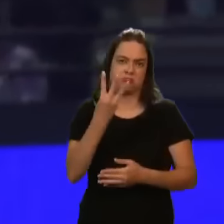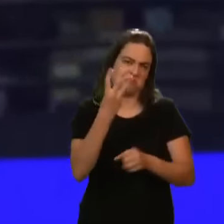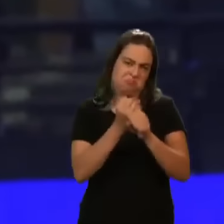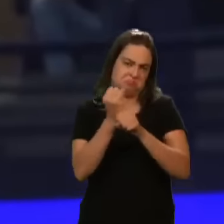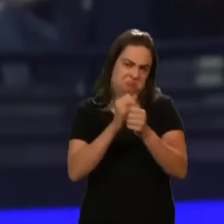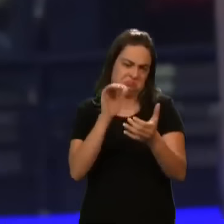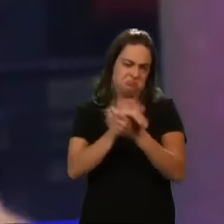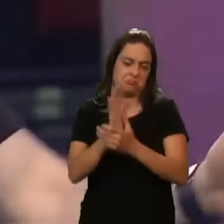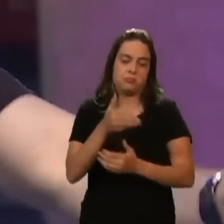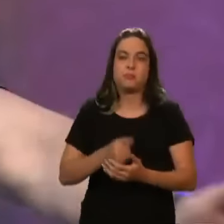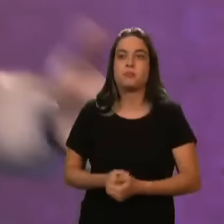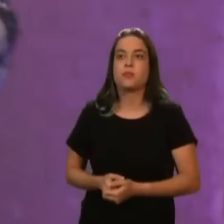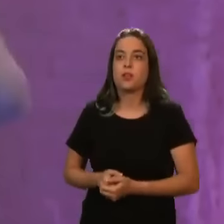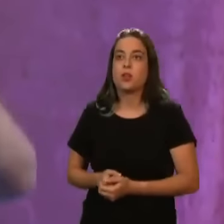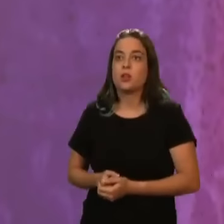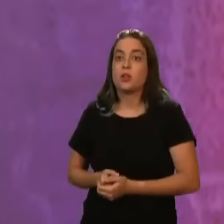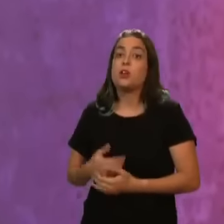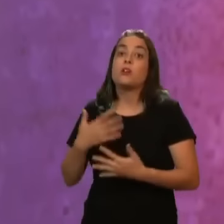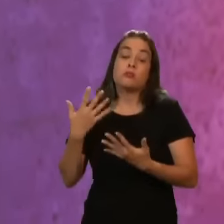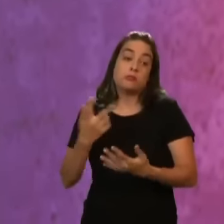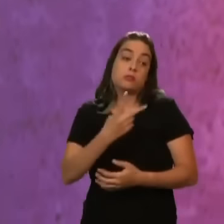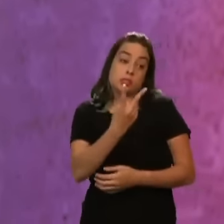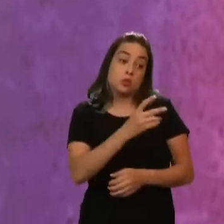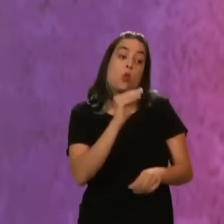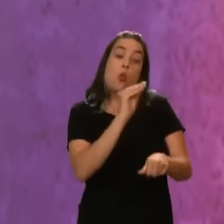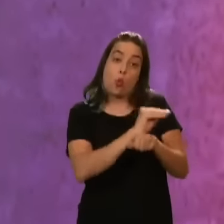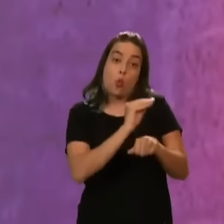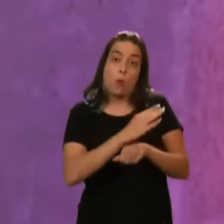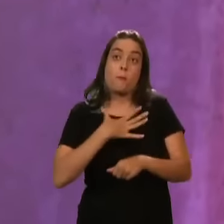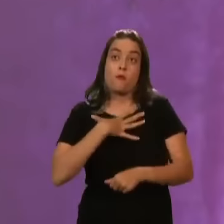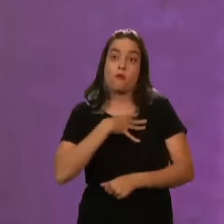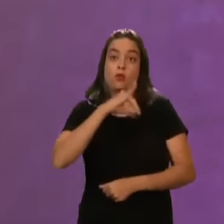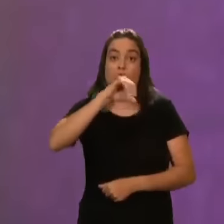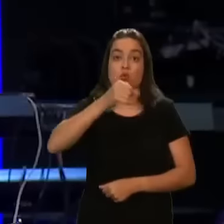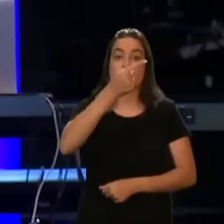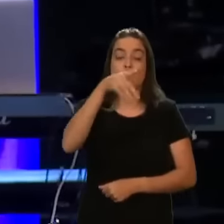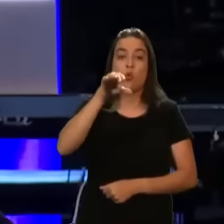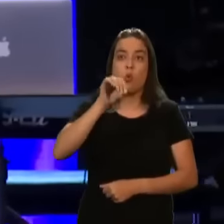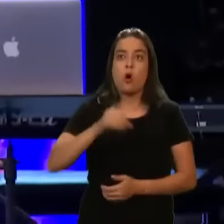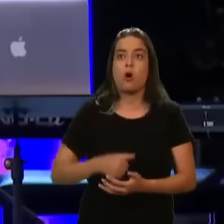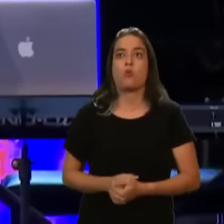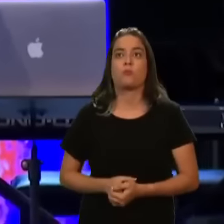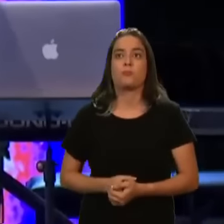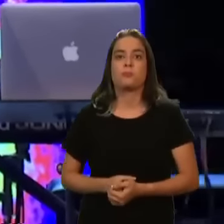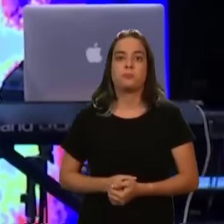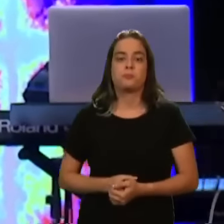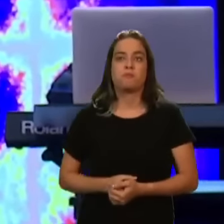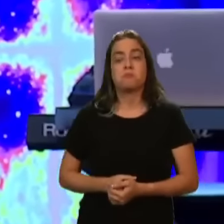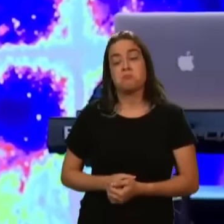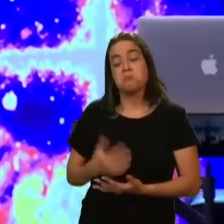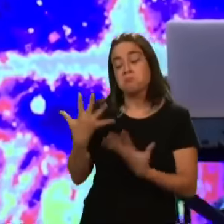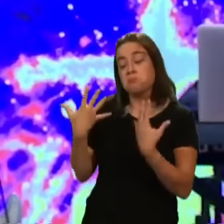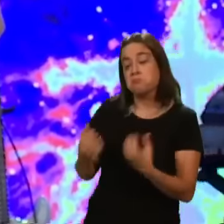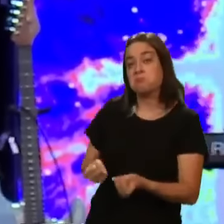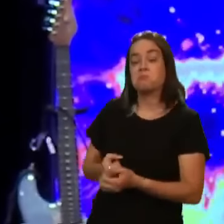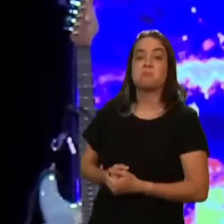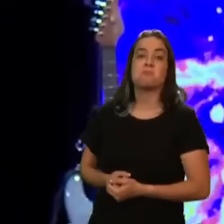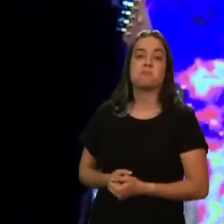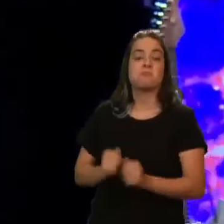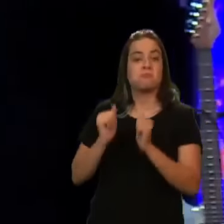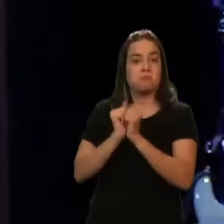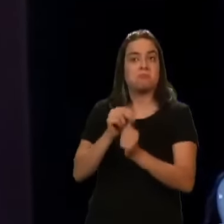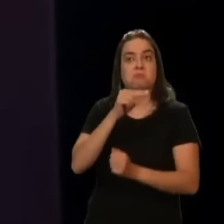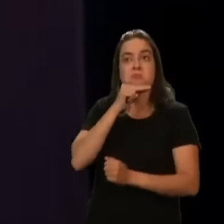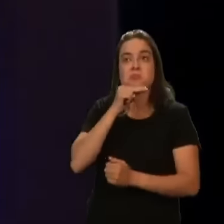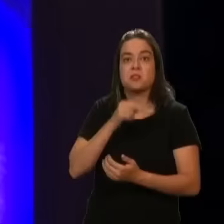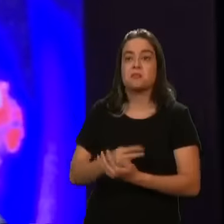casado. Vocês ficam com o João, o filhinho delas, de 1 ano e 8 meses. Fica com o João aí, ficamos.